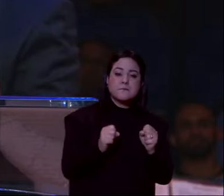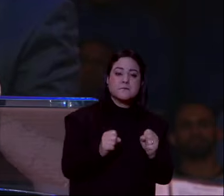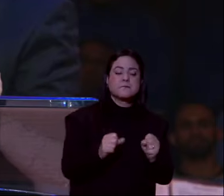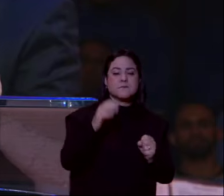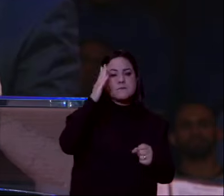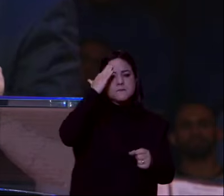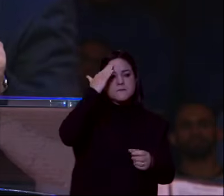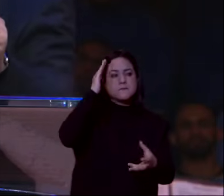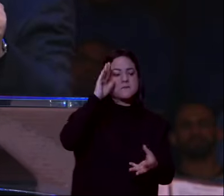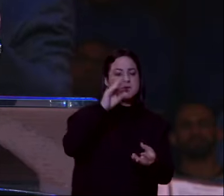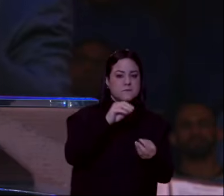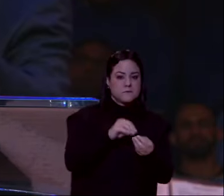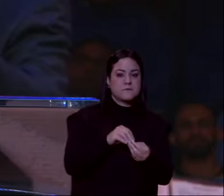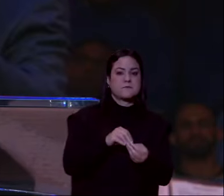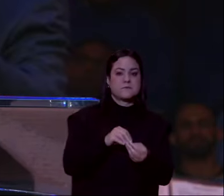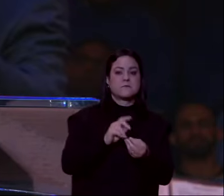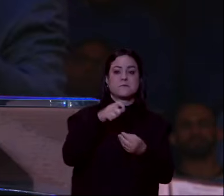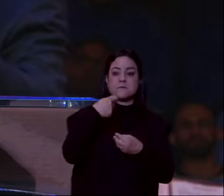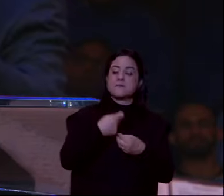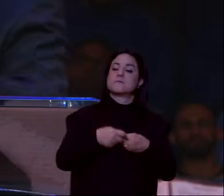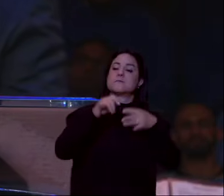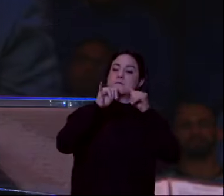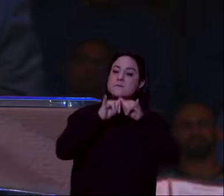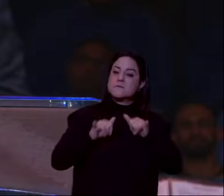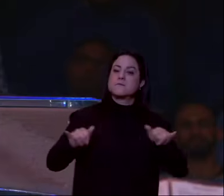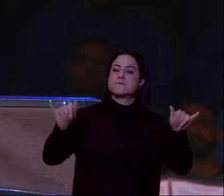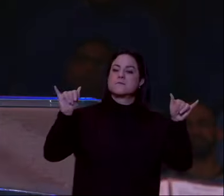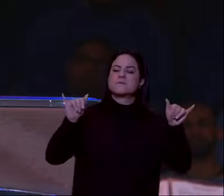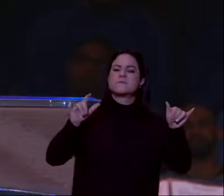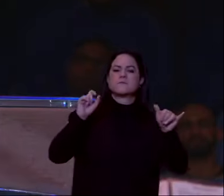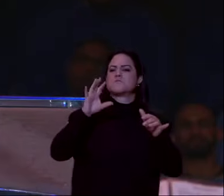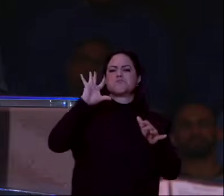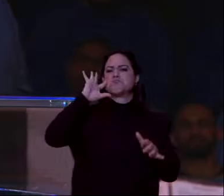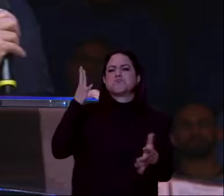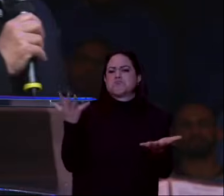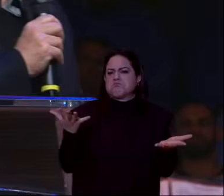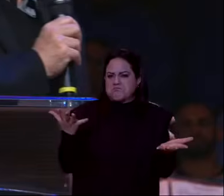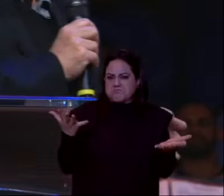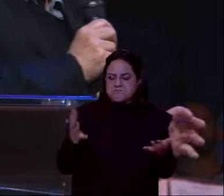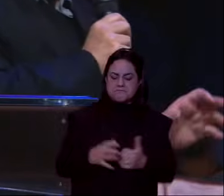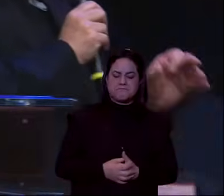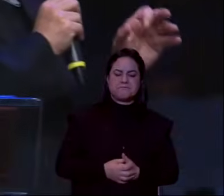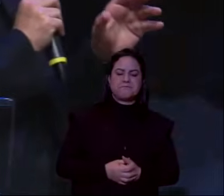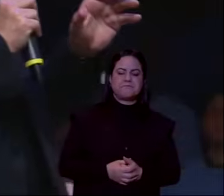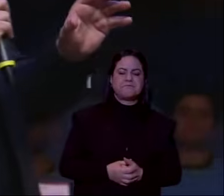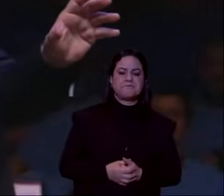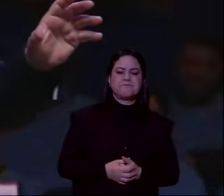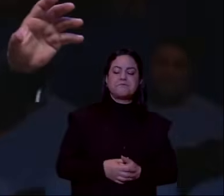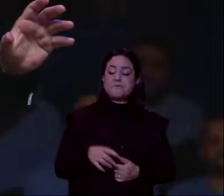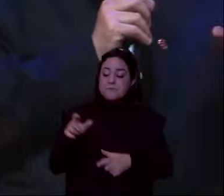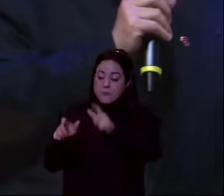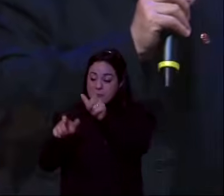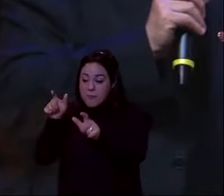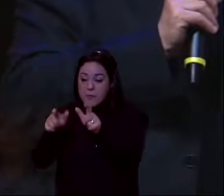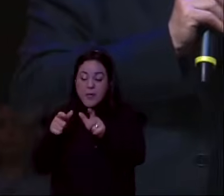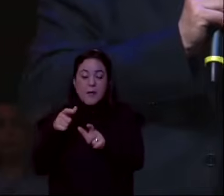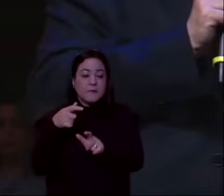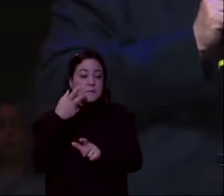podiam entender este anúncio. Então o que aconteceu foi o seguinte: eles começaram a